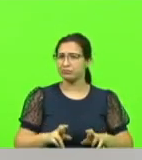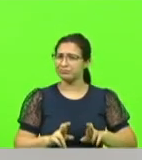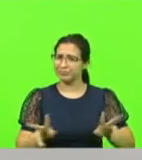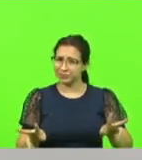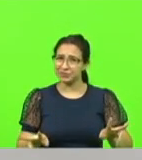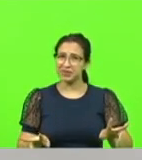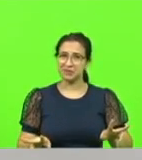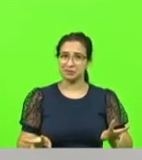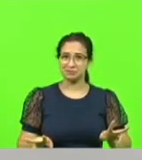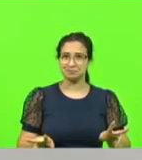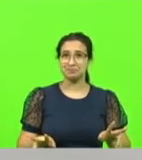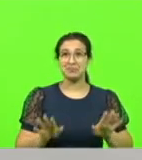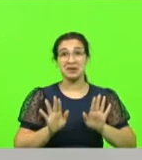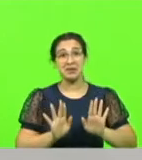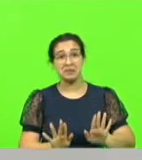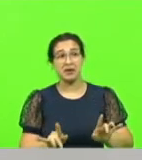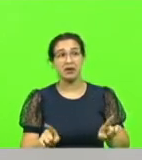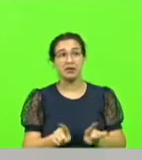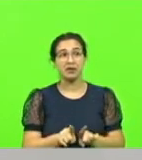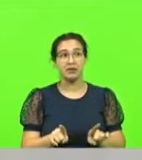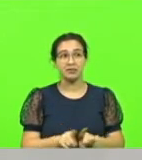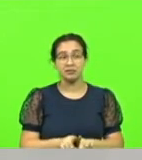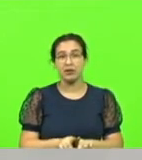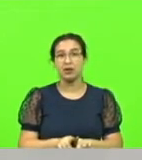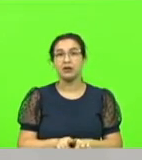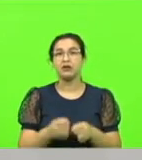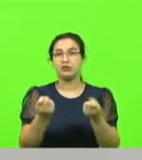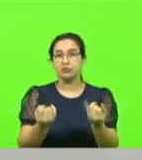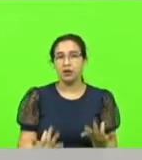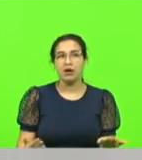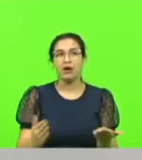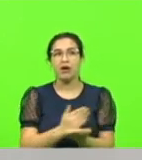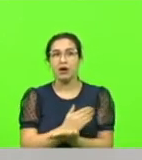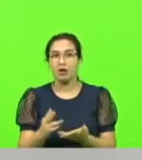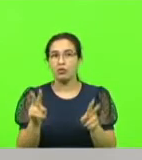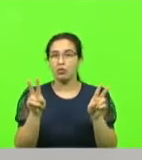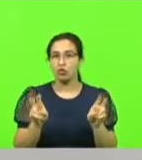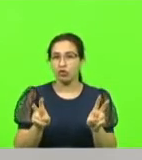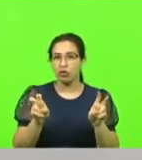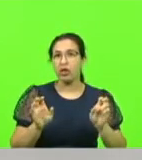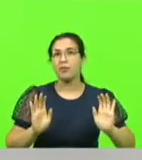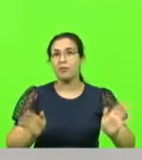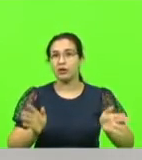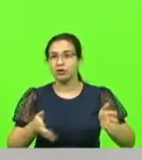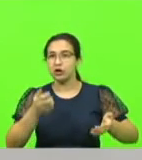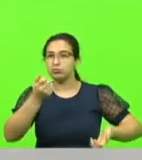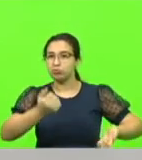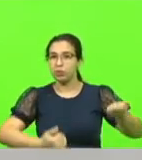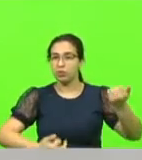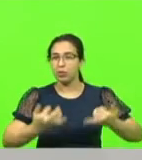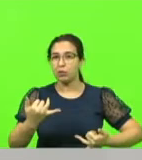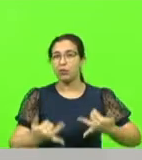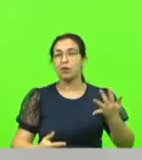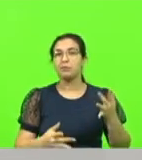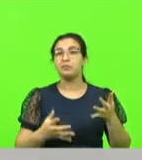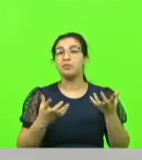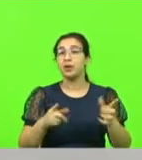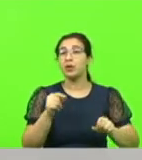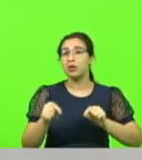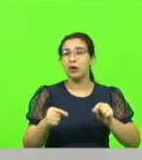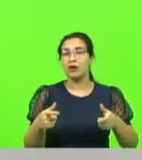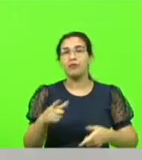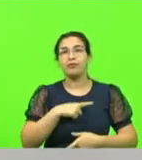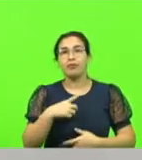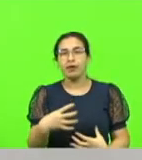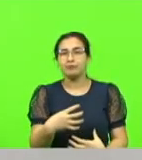também vou ensejar alguns assuntos que foram tocados ainda há pouco. Quero falar sobre os sentimentos e